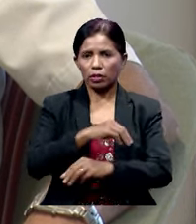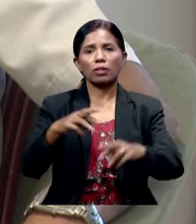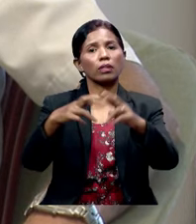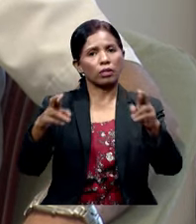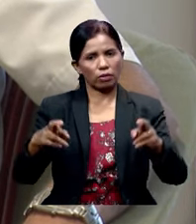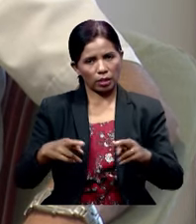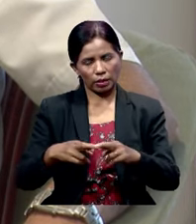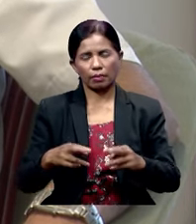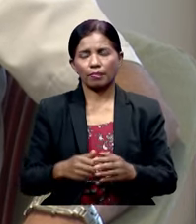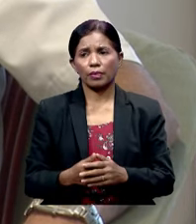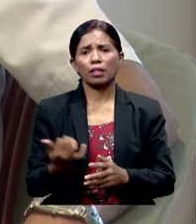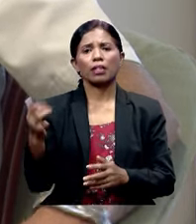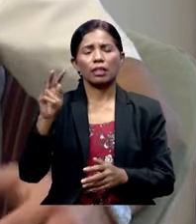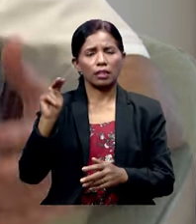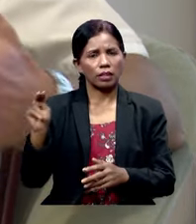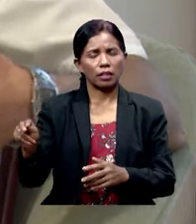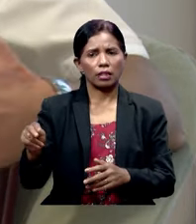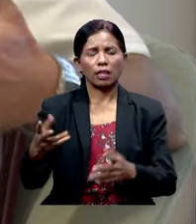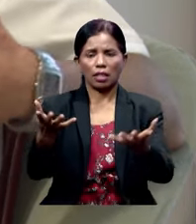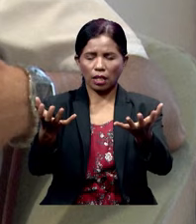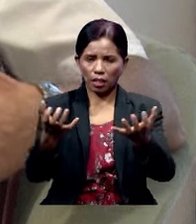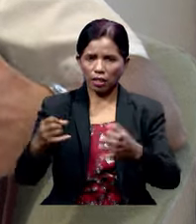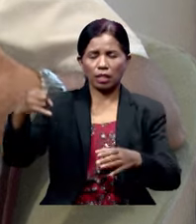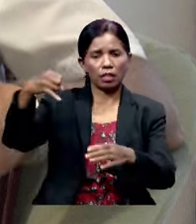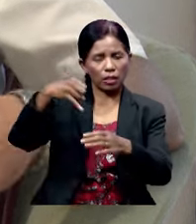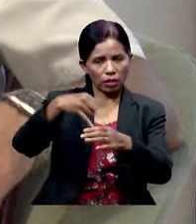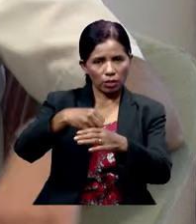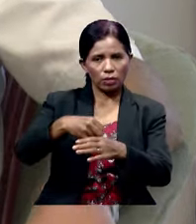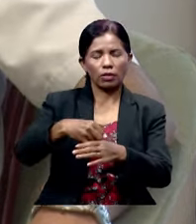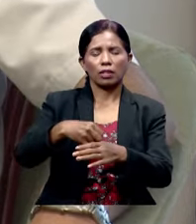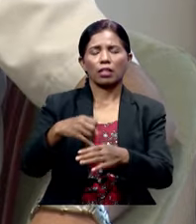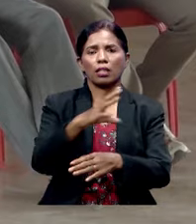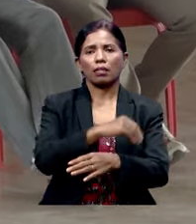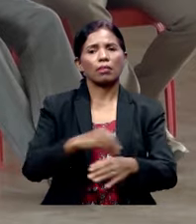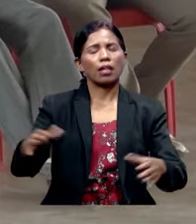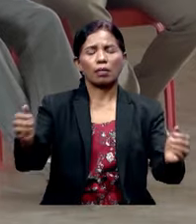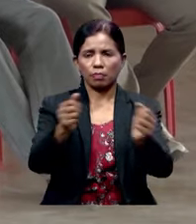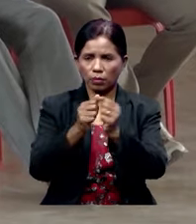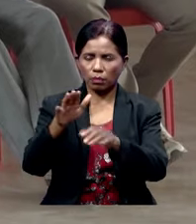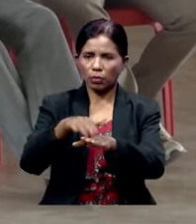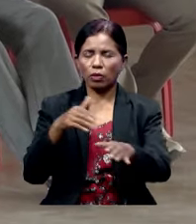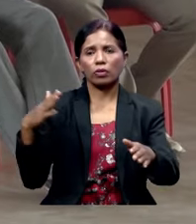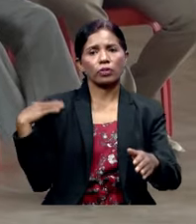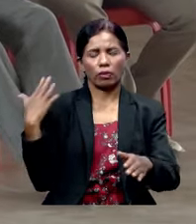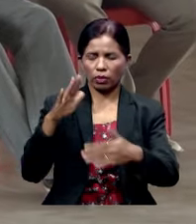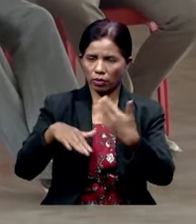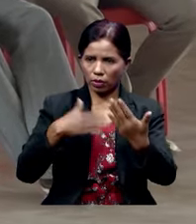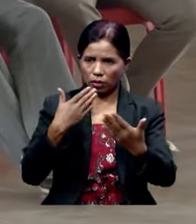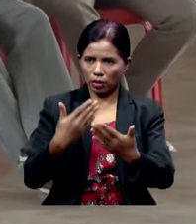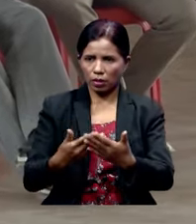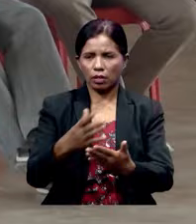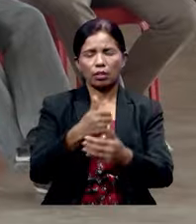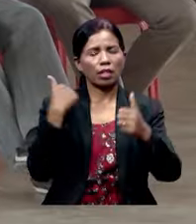ele conseguiu incluir envolver acolher estes jovens no âmbito das